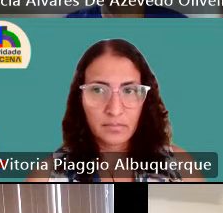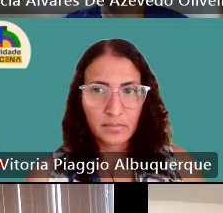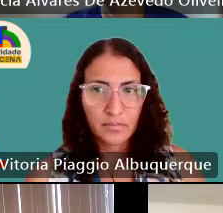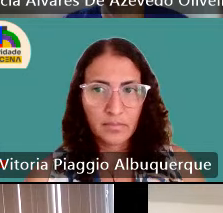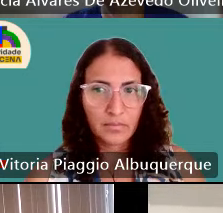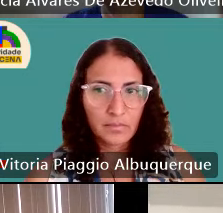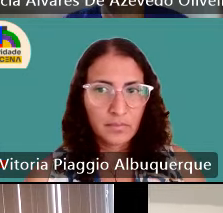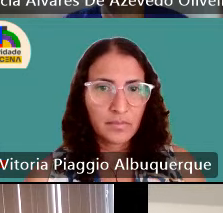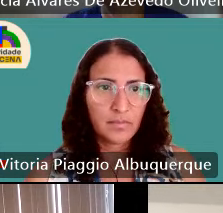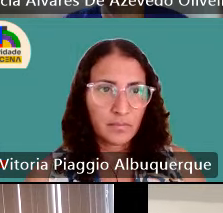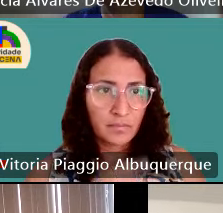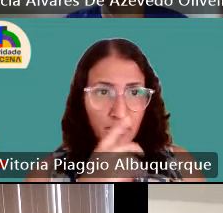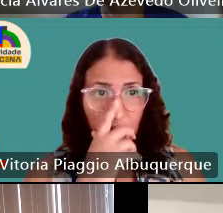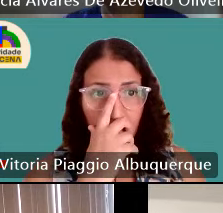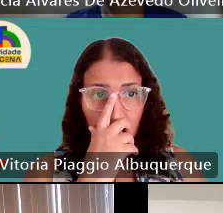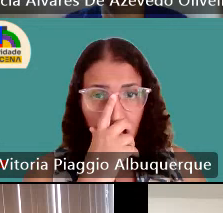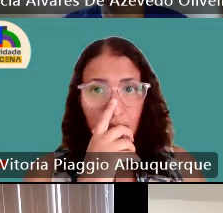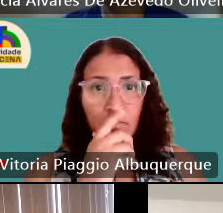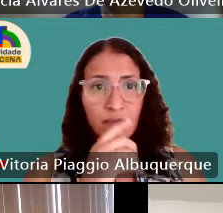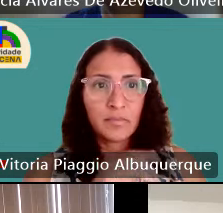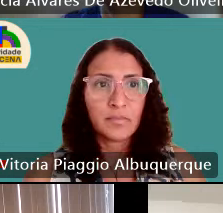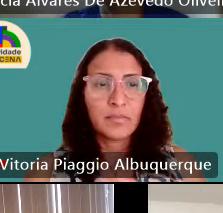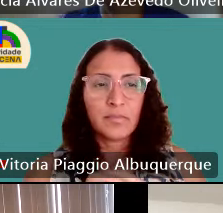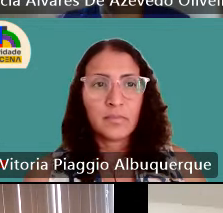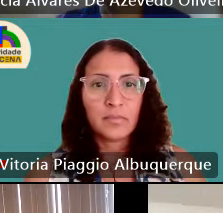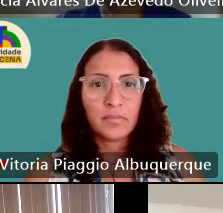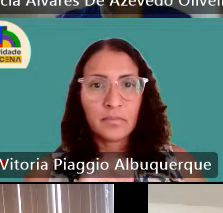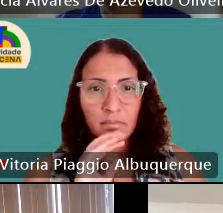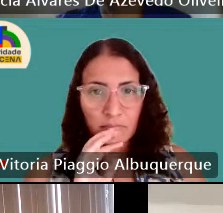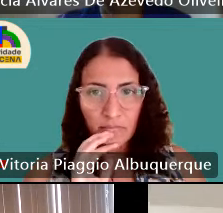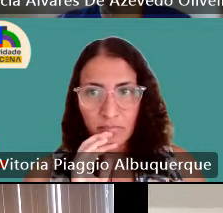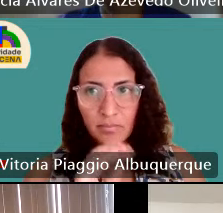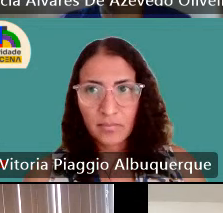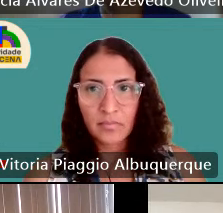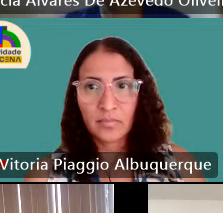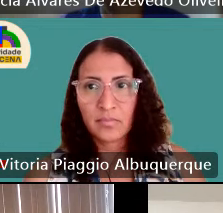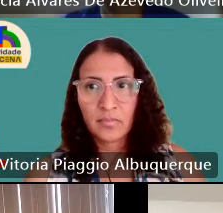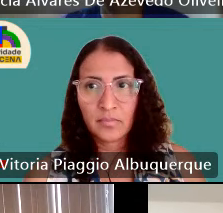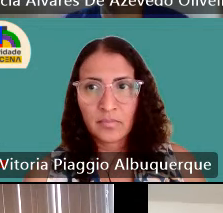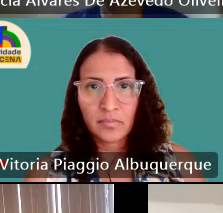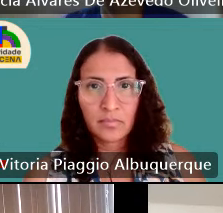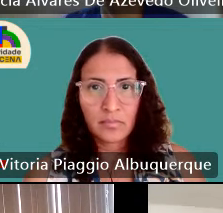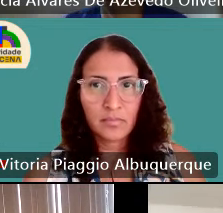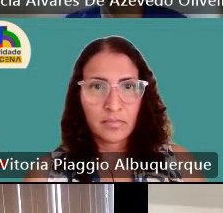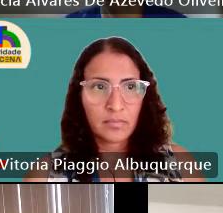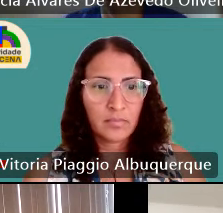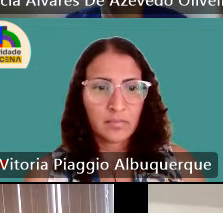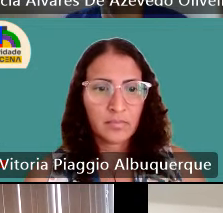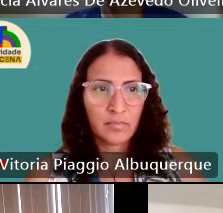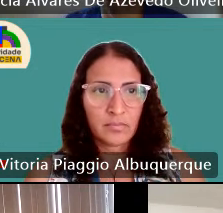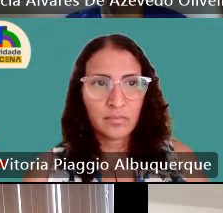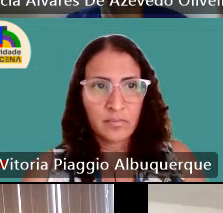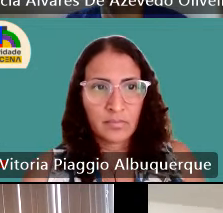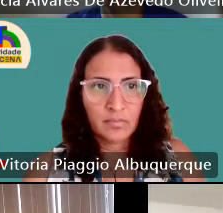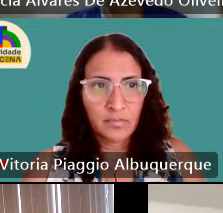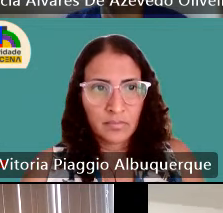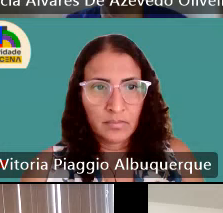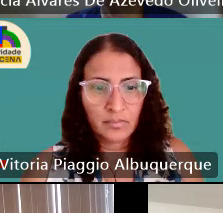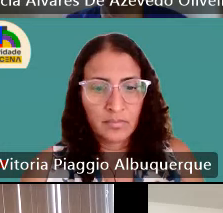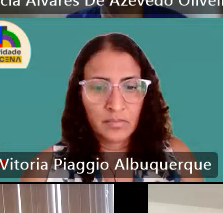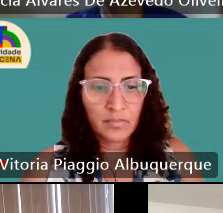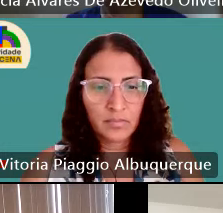legais né mas a gente também atua para promover um ambiente de integridade e responsabilidade né já